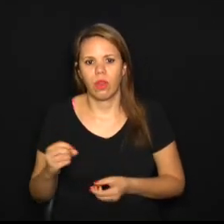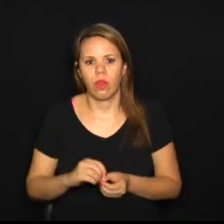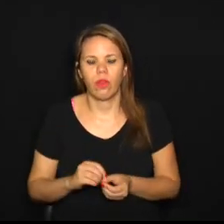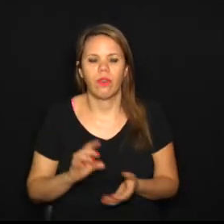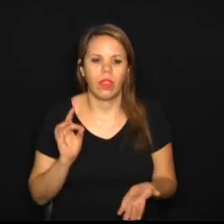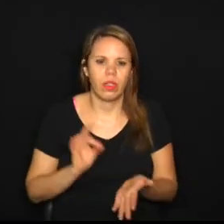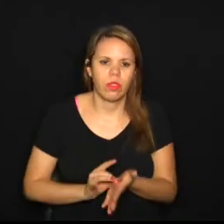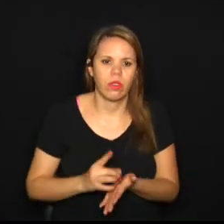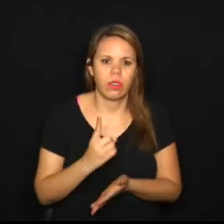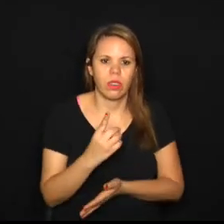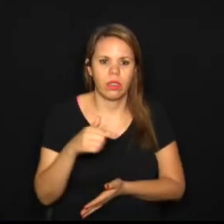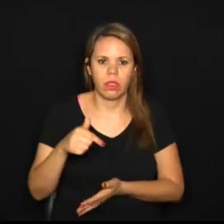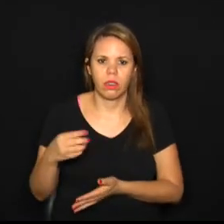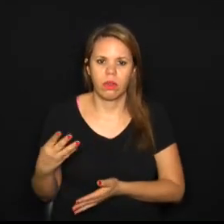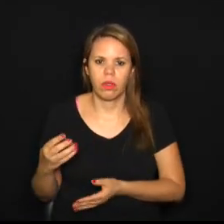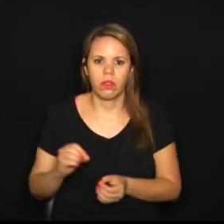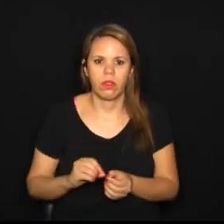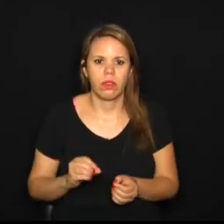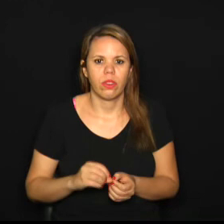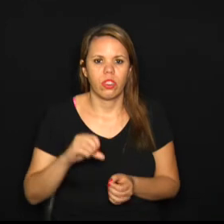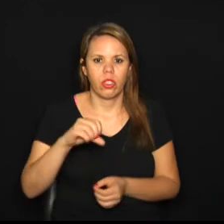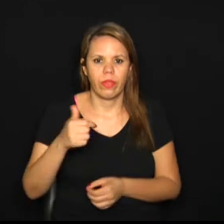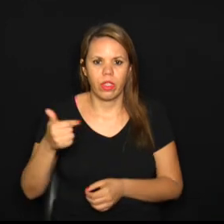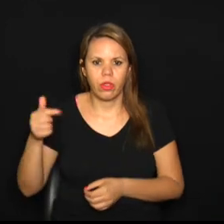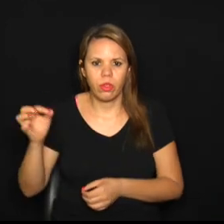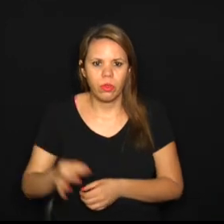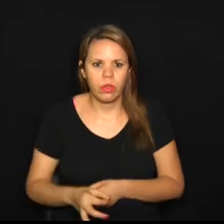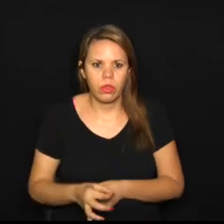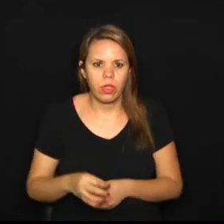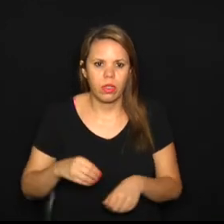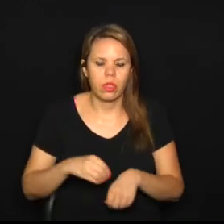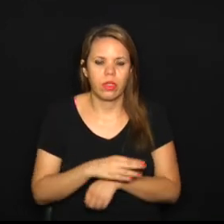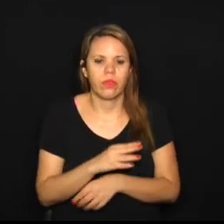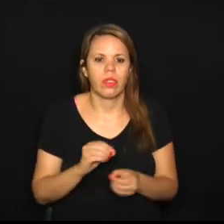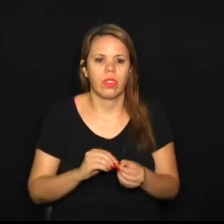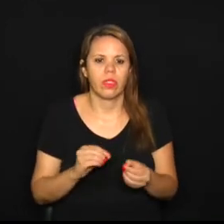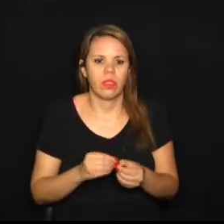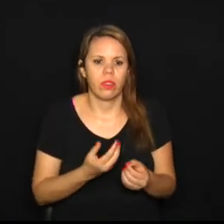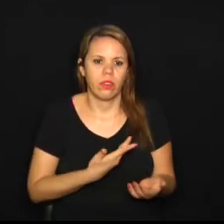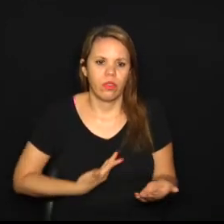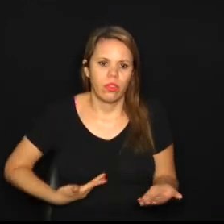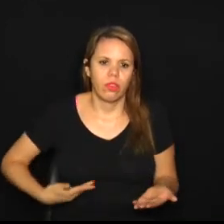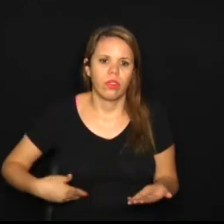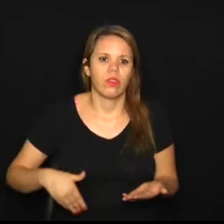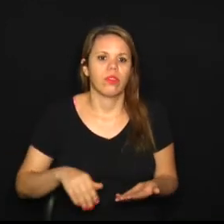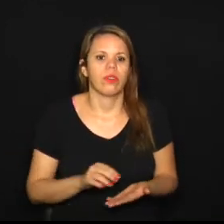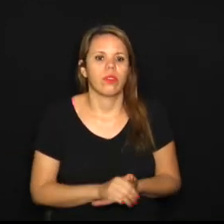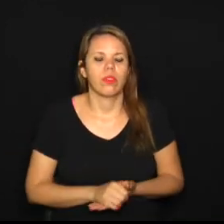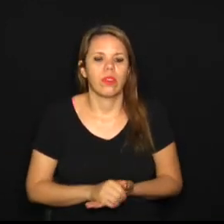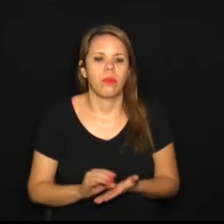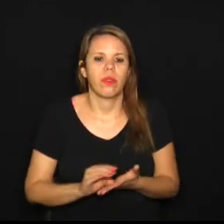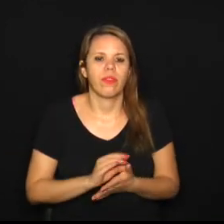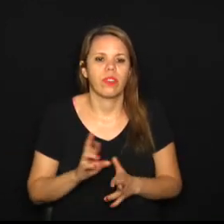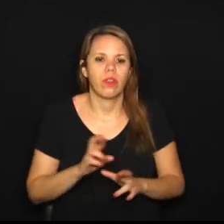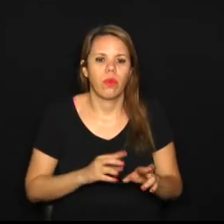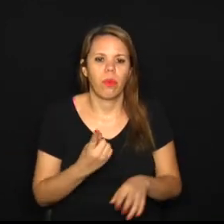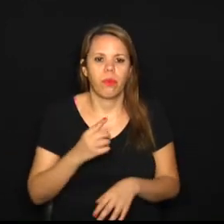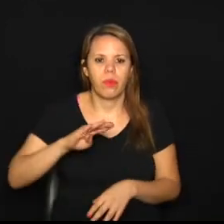479.300.000, realizou 92%. As transferências estaduais, A previsão orçamentária era de